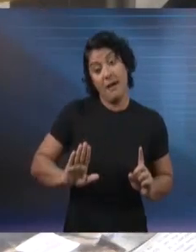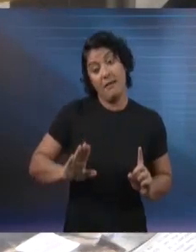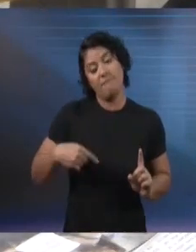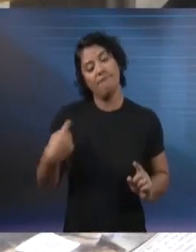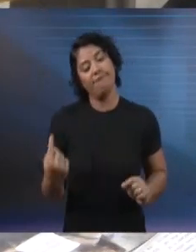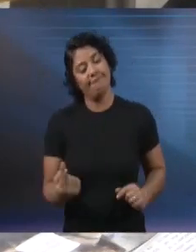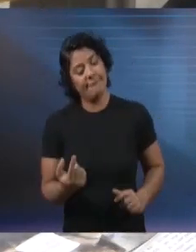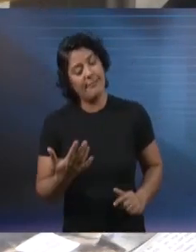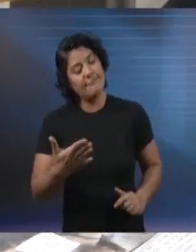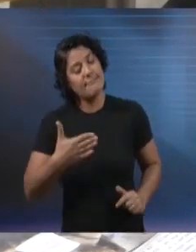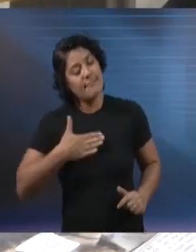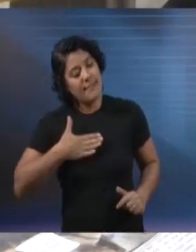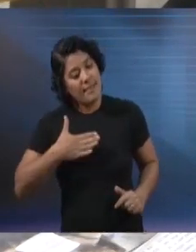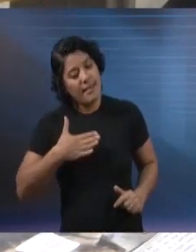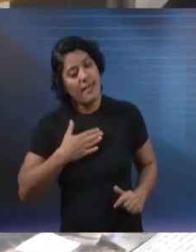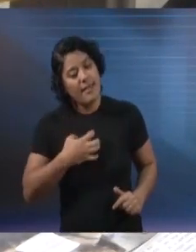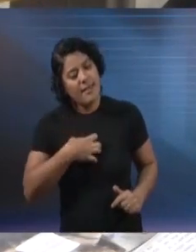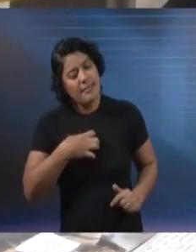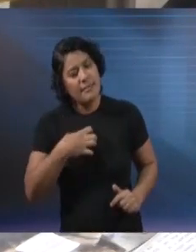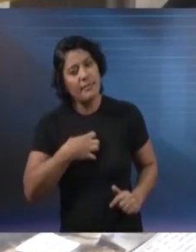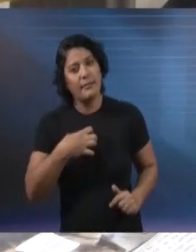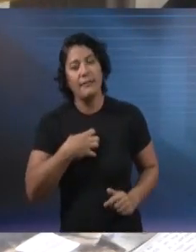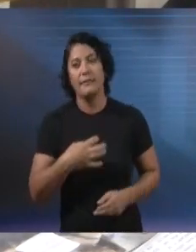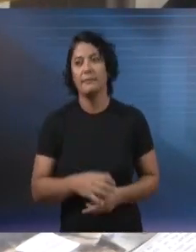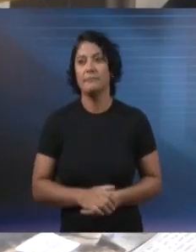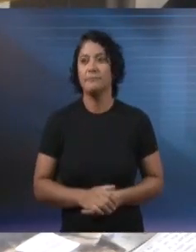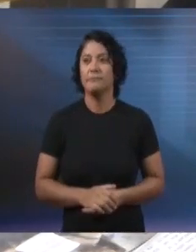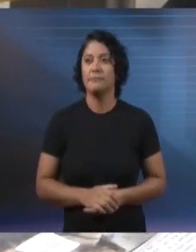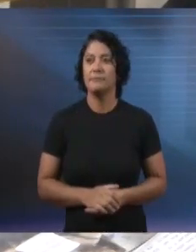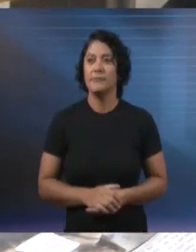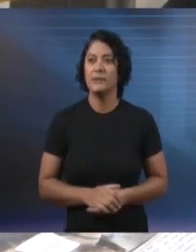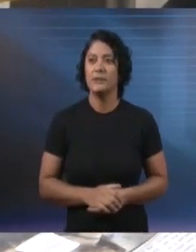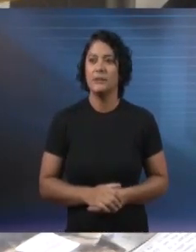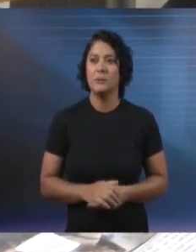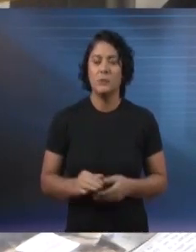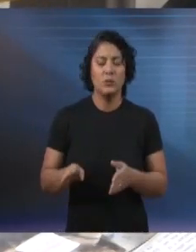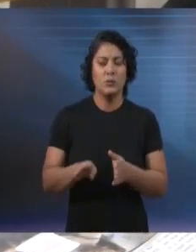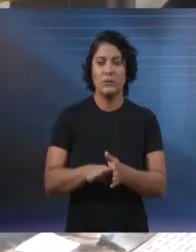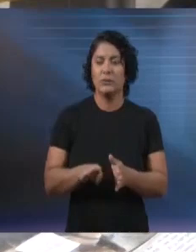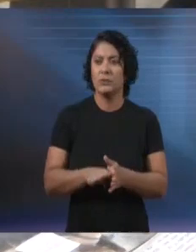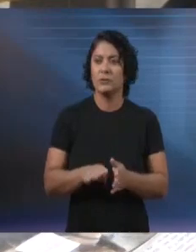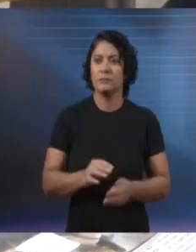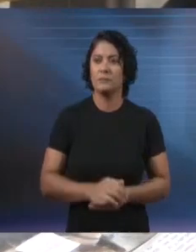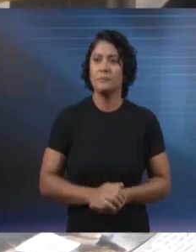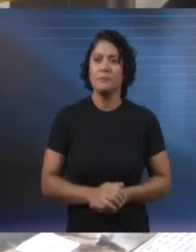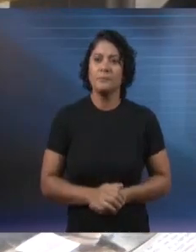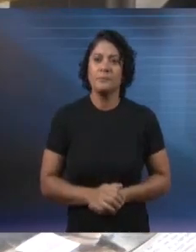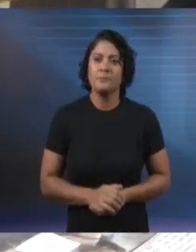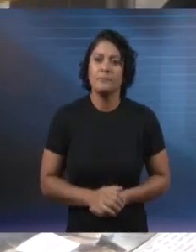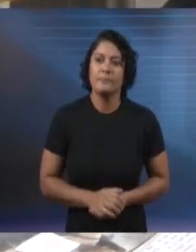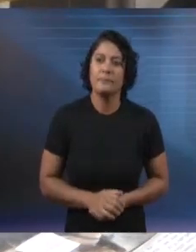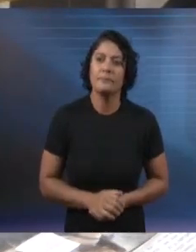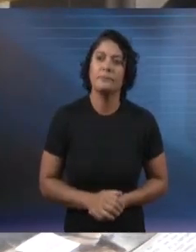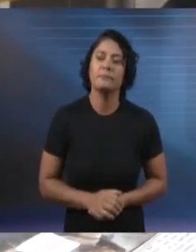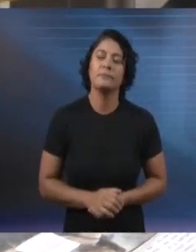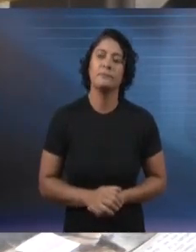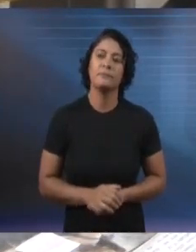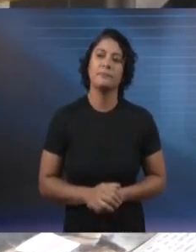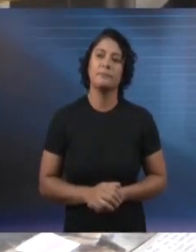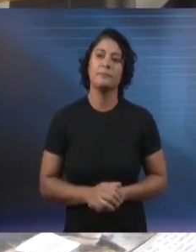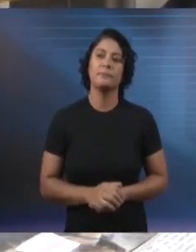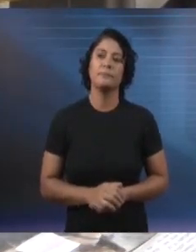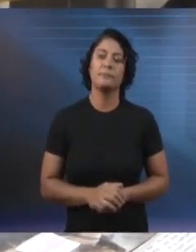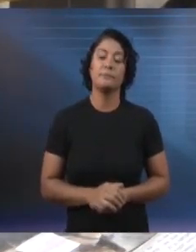andar da carruagem. E por não ter alcançado o chefe. Até a